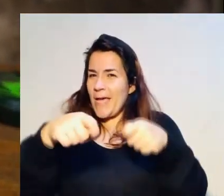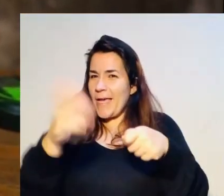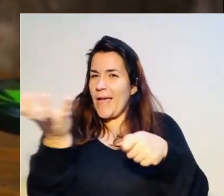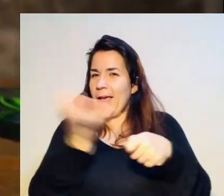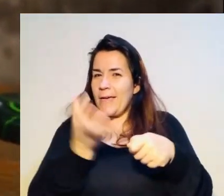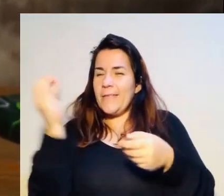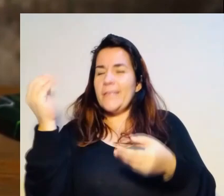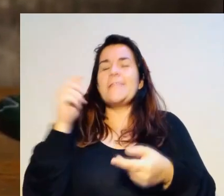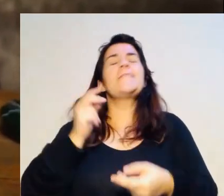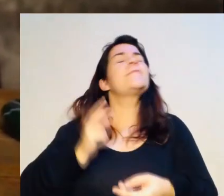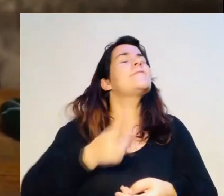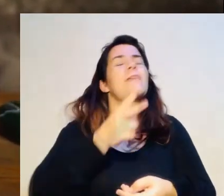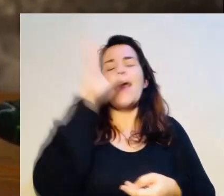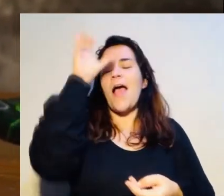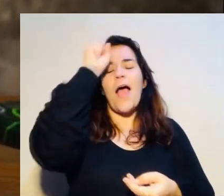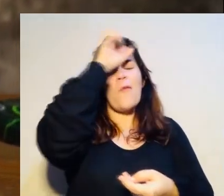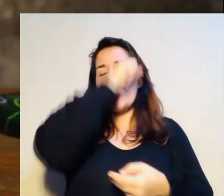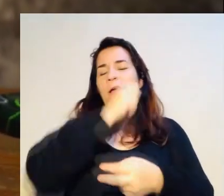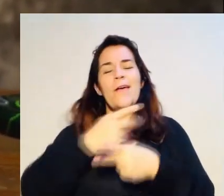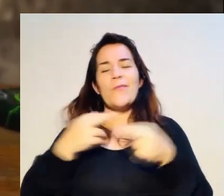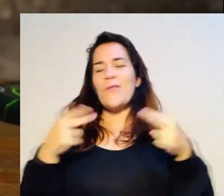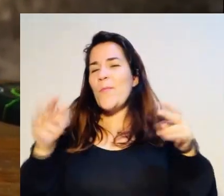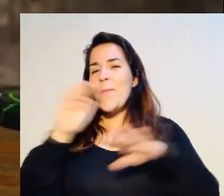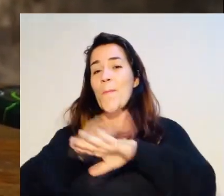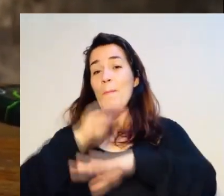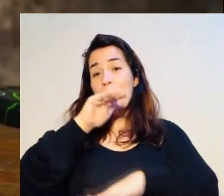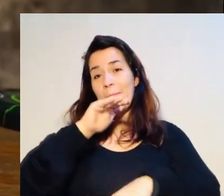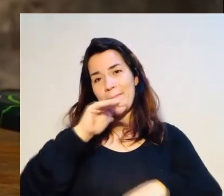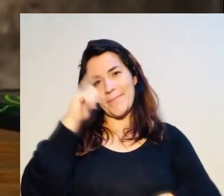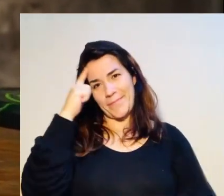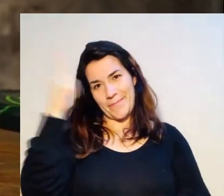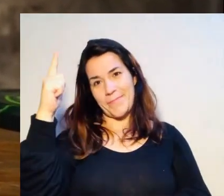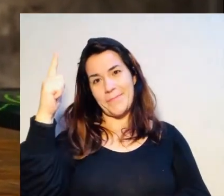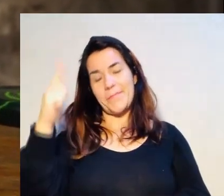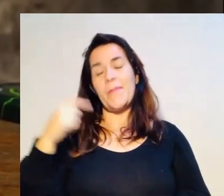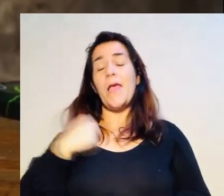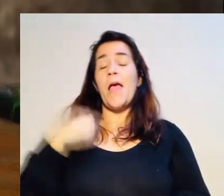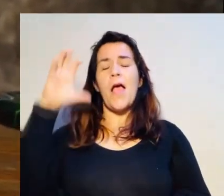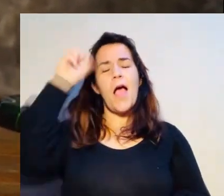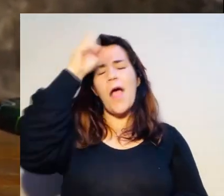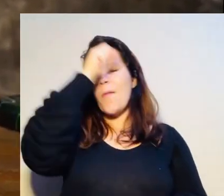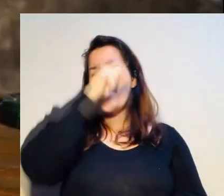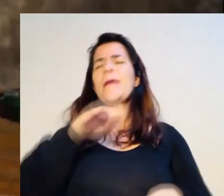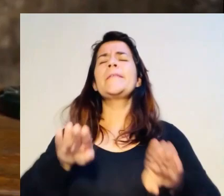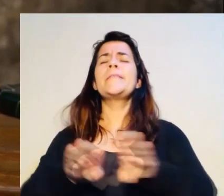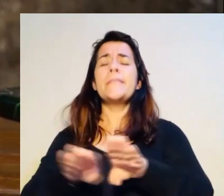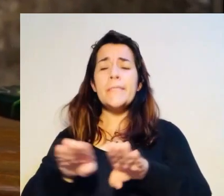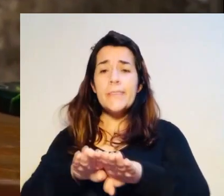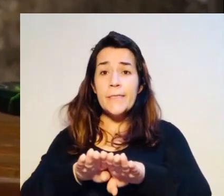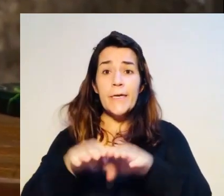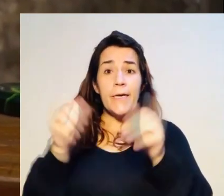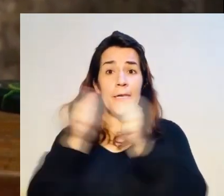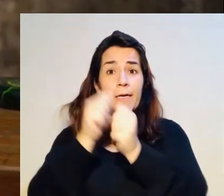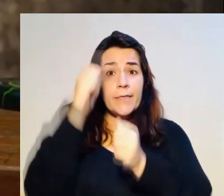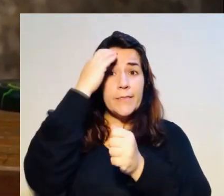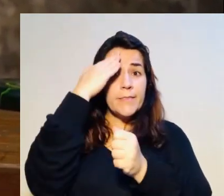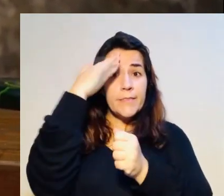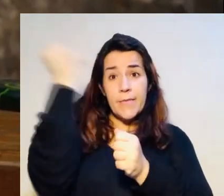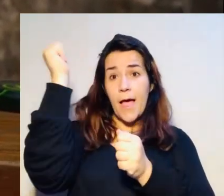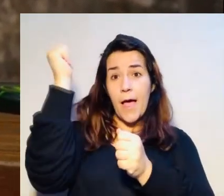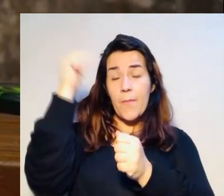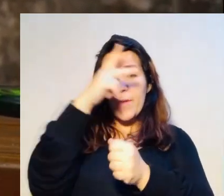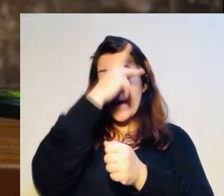Se organizar direitinho, todo mundo aprende um pouquinho. Eu aprendi também, com a